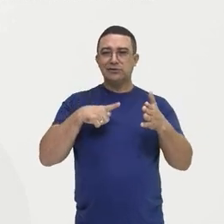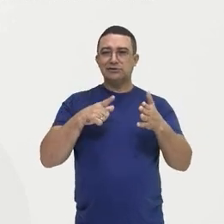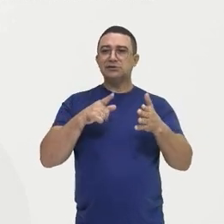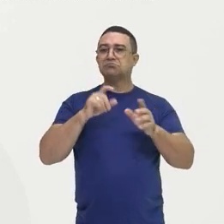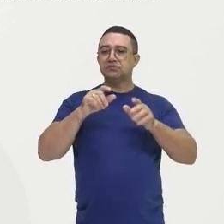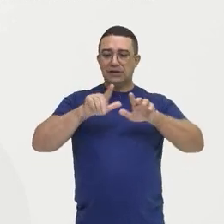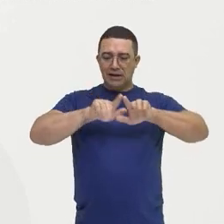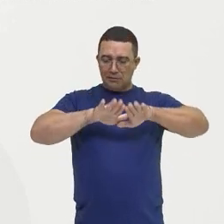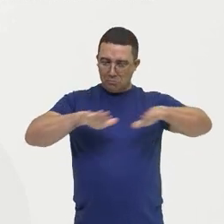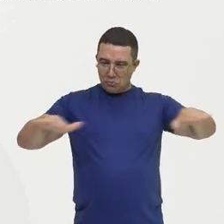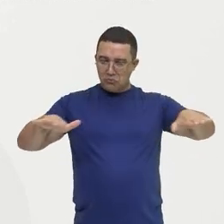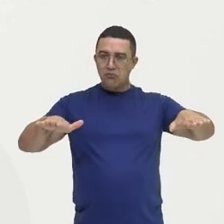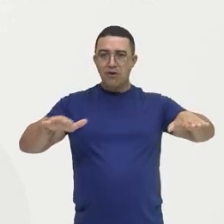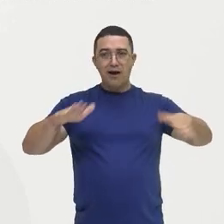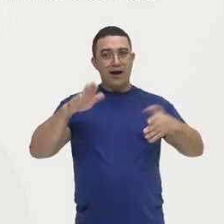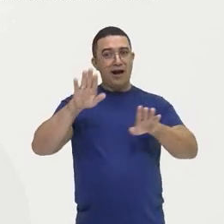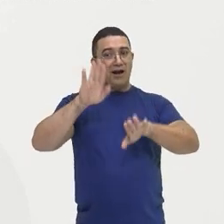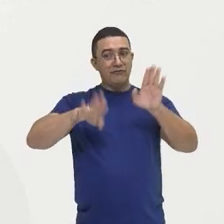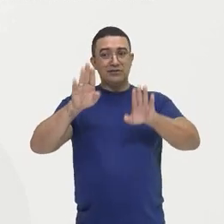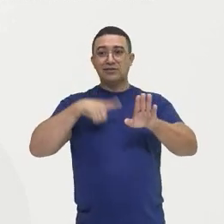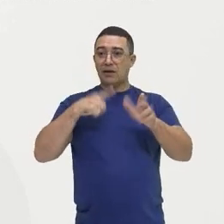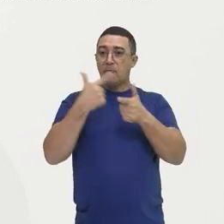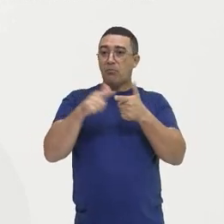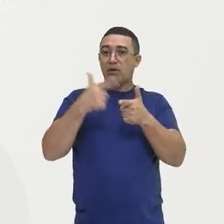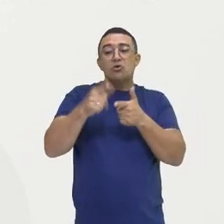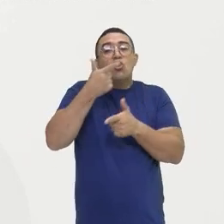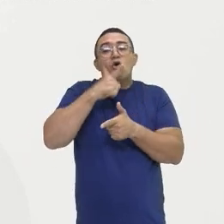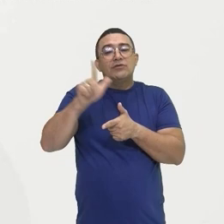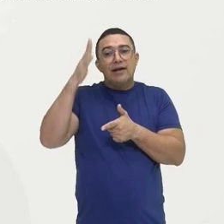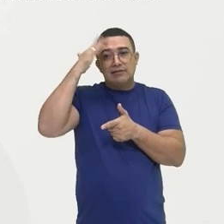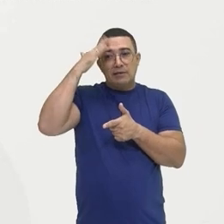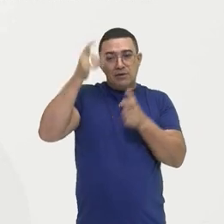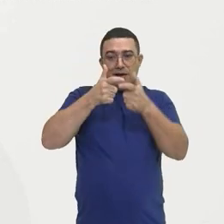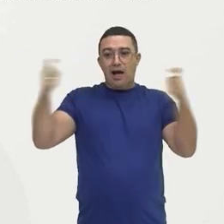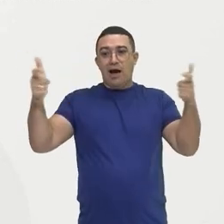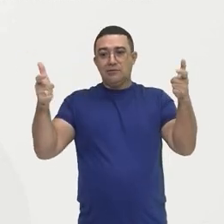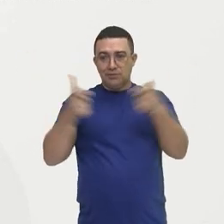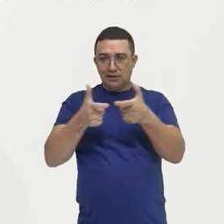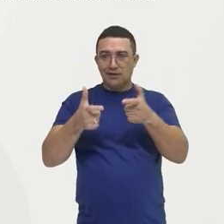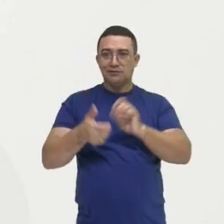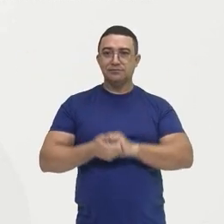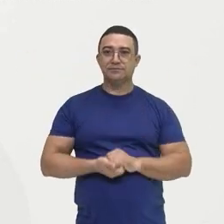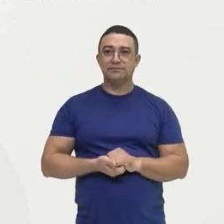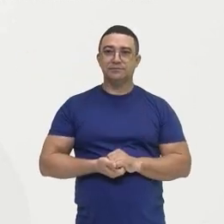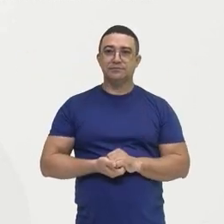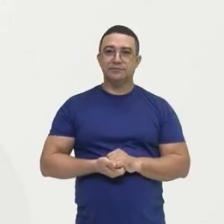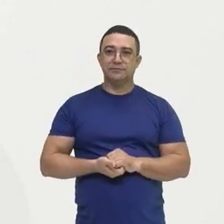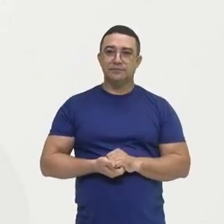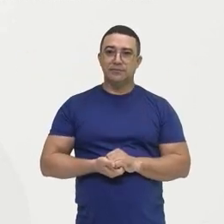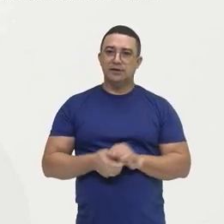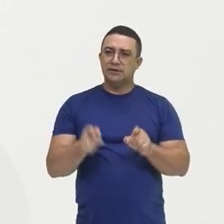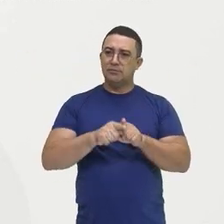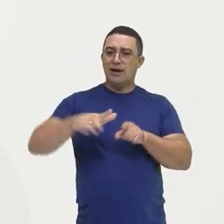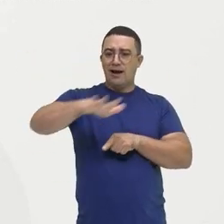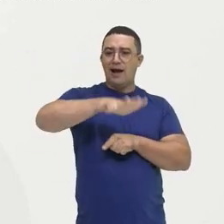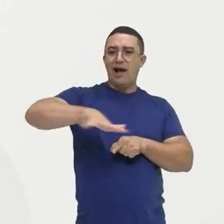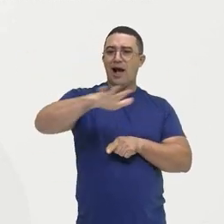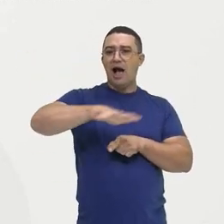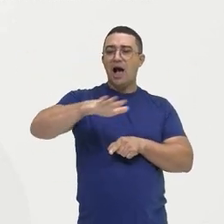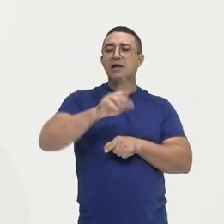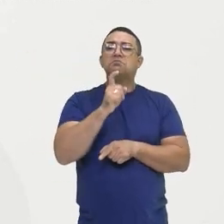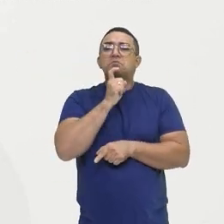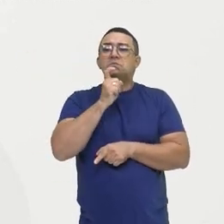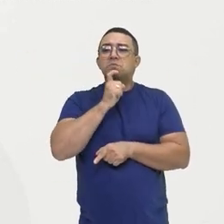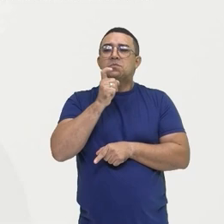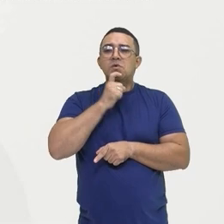projeção. E aí, a gente tem também as regiões polares, né? A gente vai observar aí, olha, na próxima imagem, que ela vai estar um